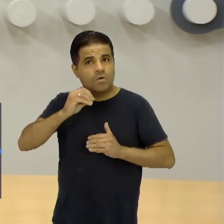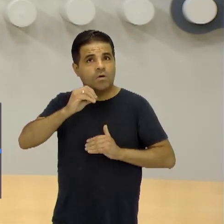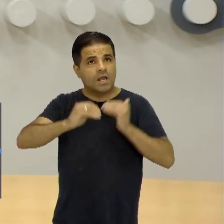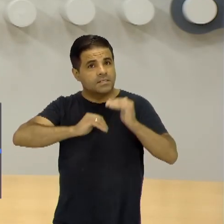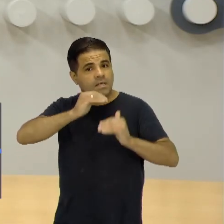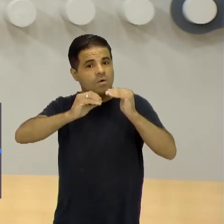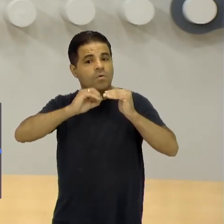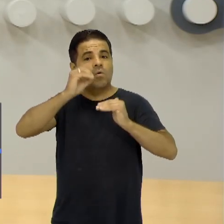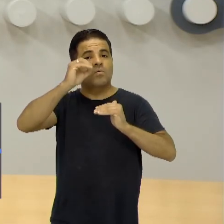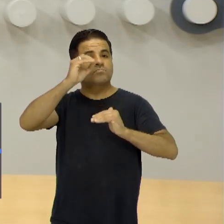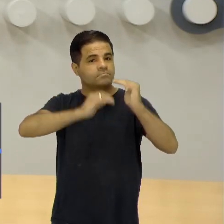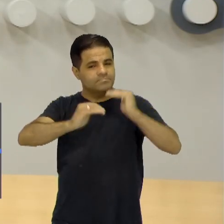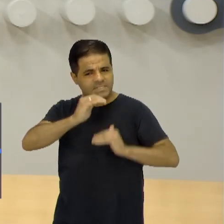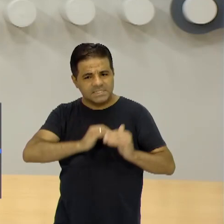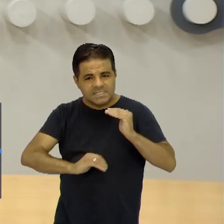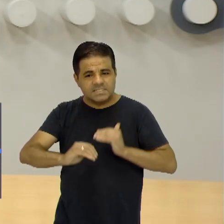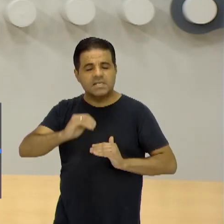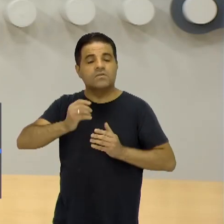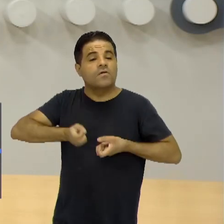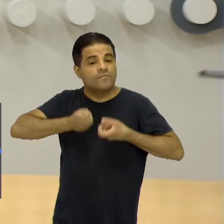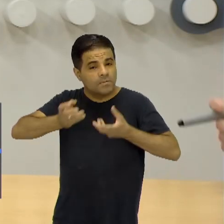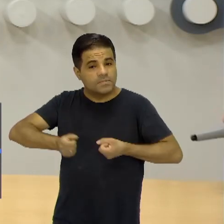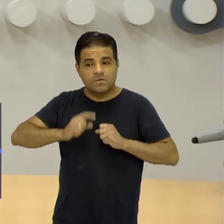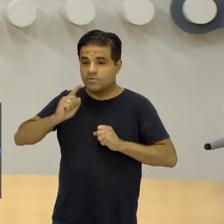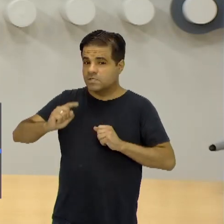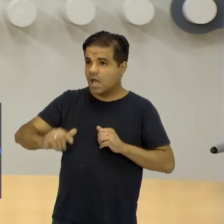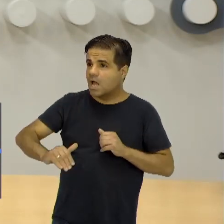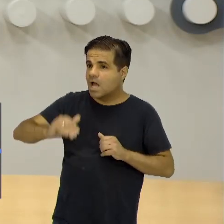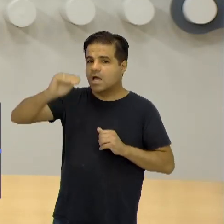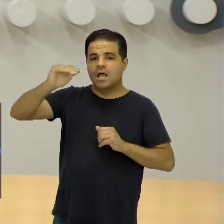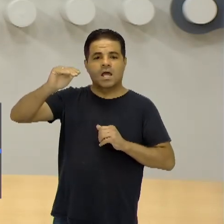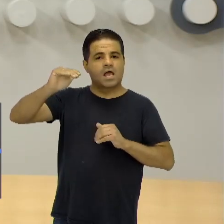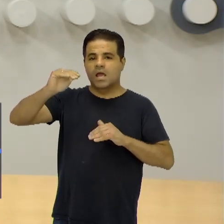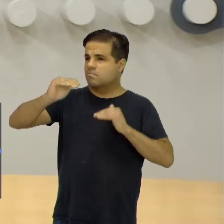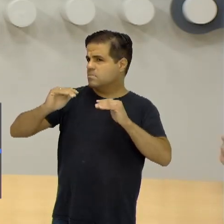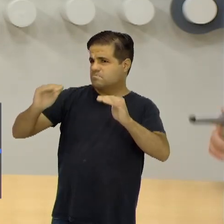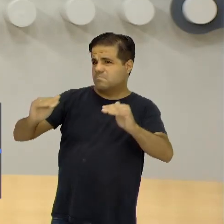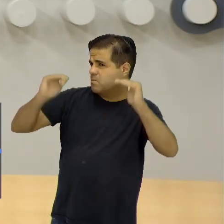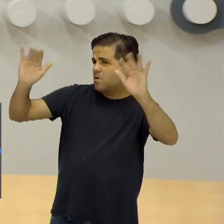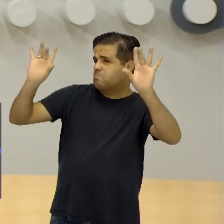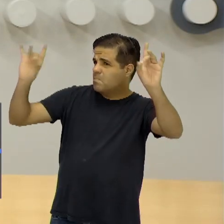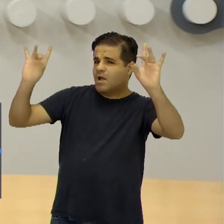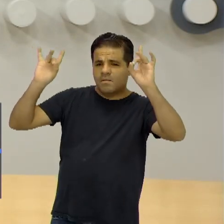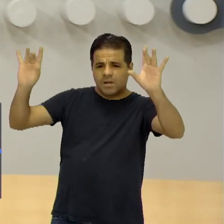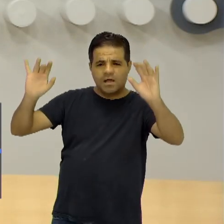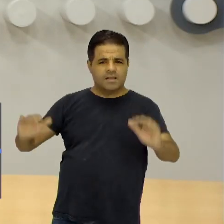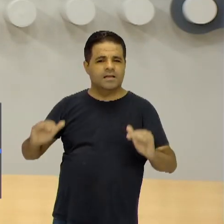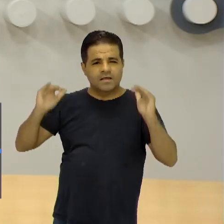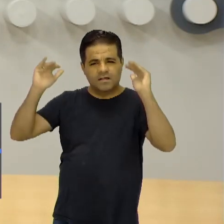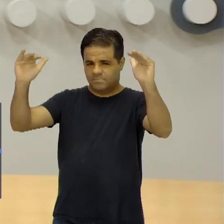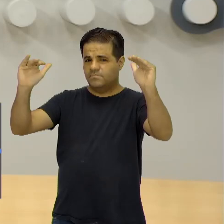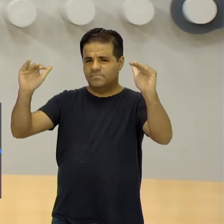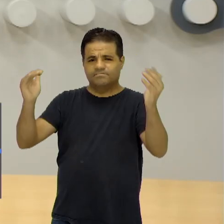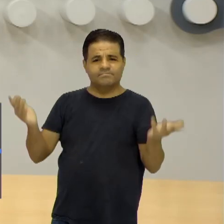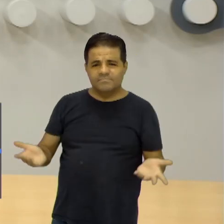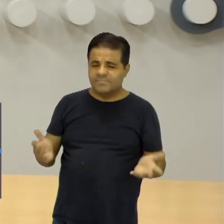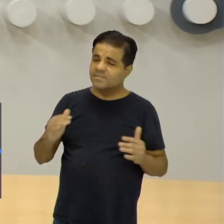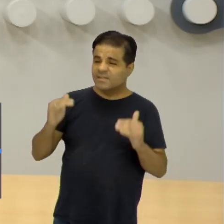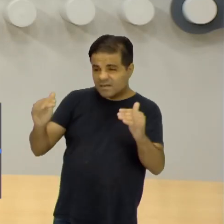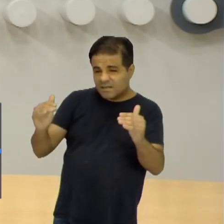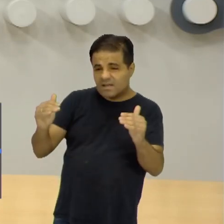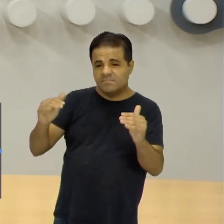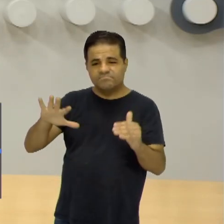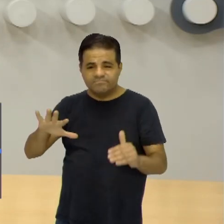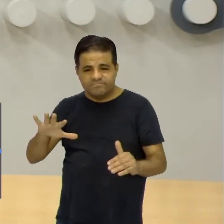decrescendo a informação. Você é grande, é o máximo, é o maior, é espetacular. Você é espetacular, grande, maior.